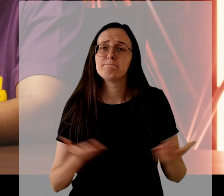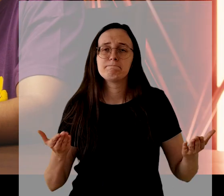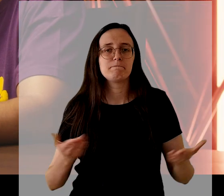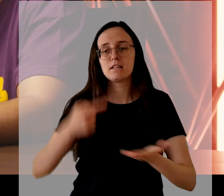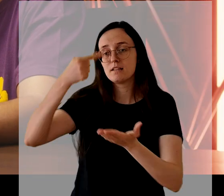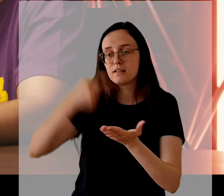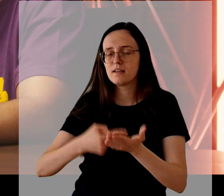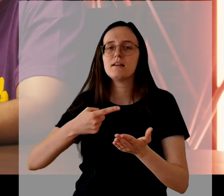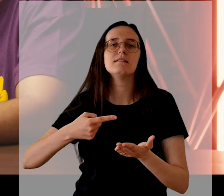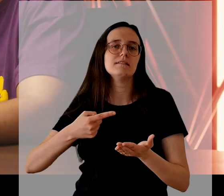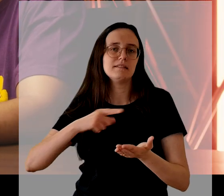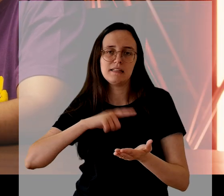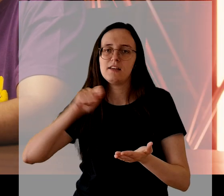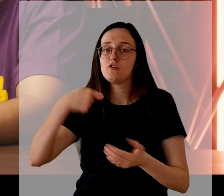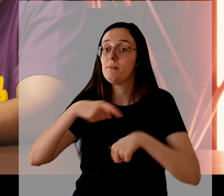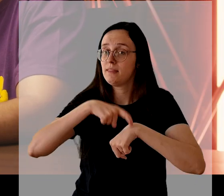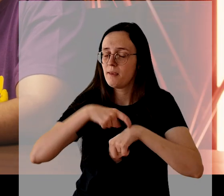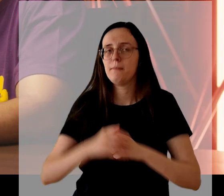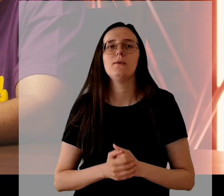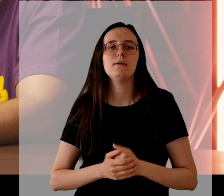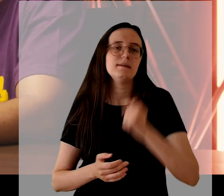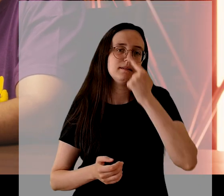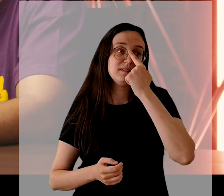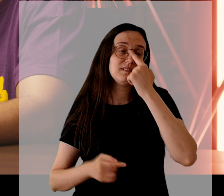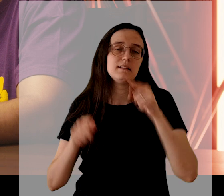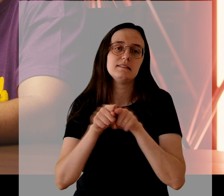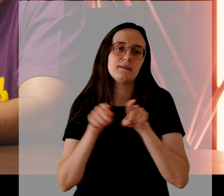é um comprometimento mais tempo, é uma questão